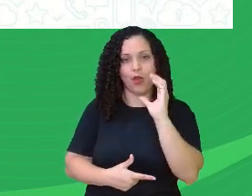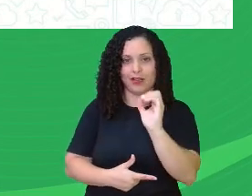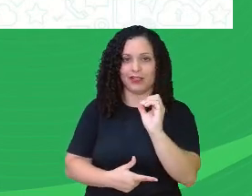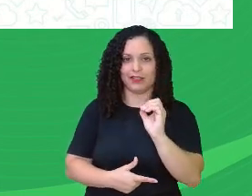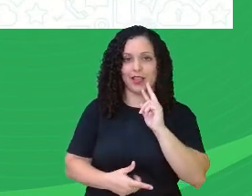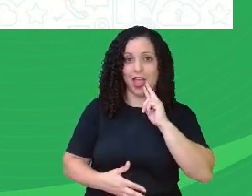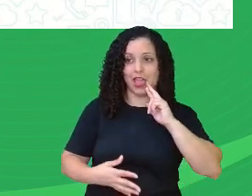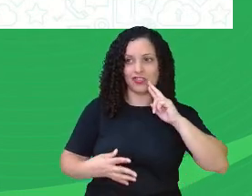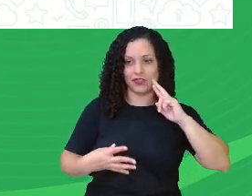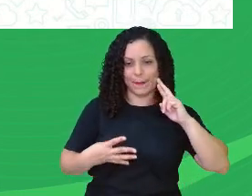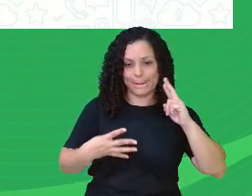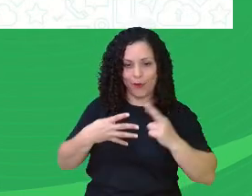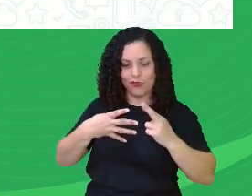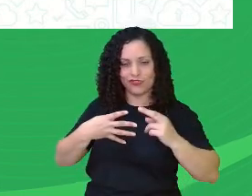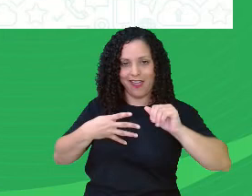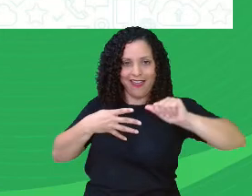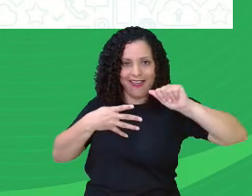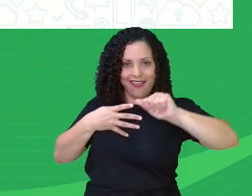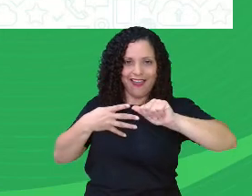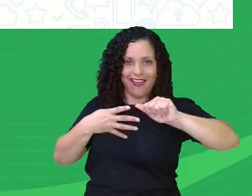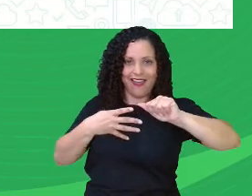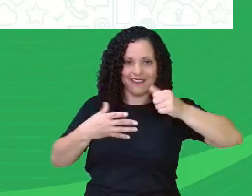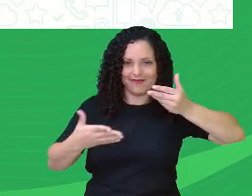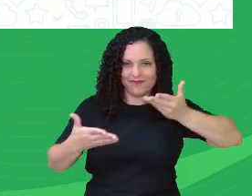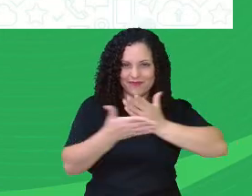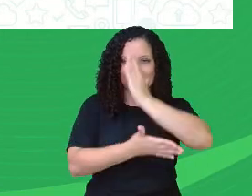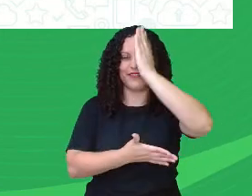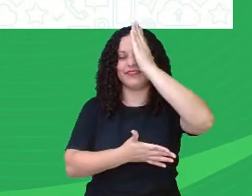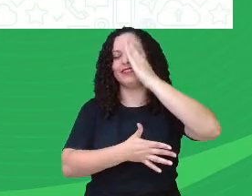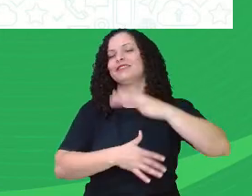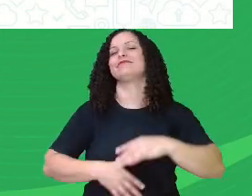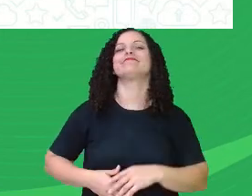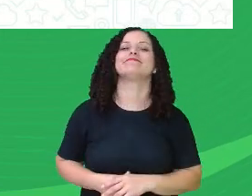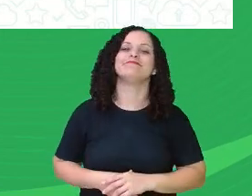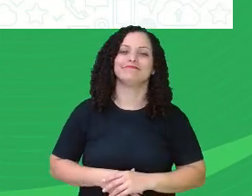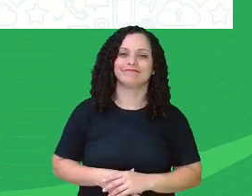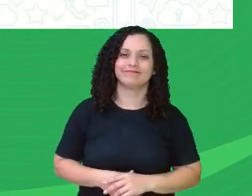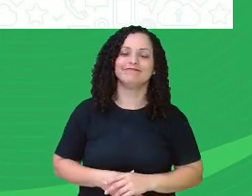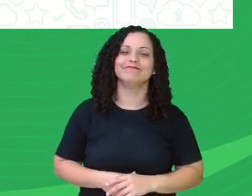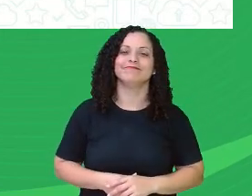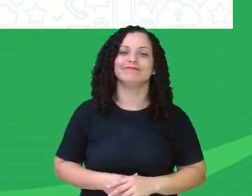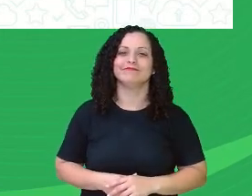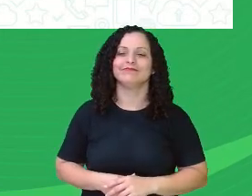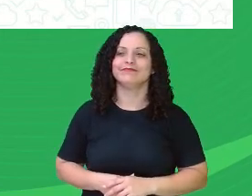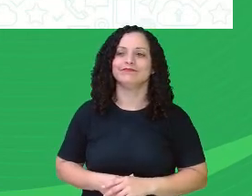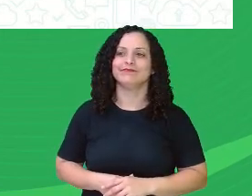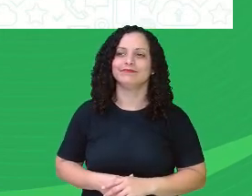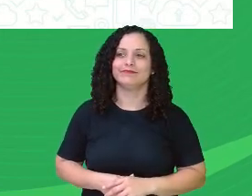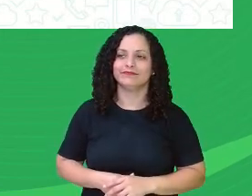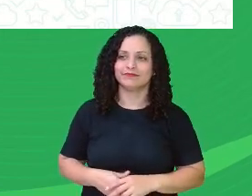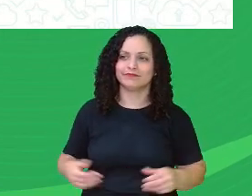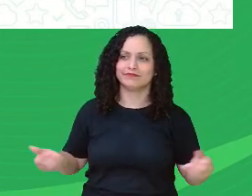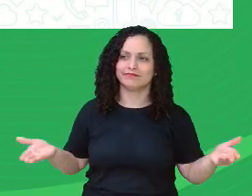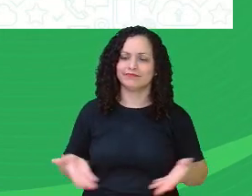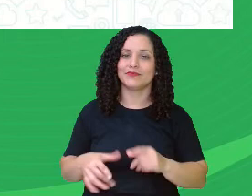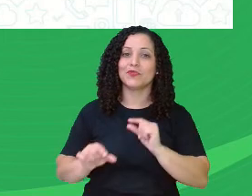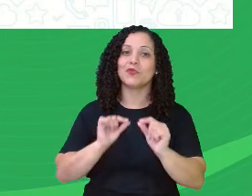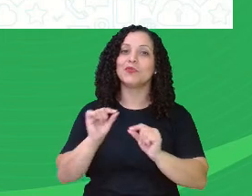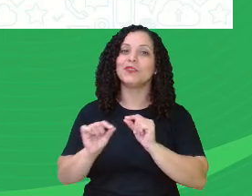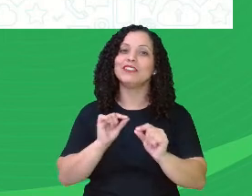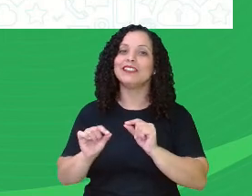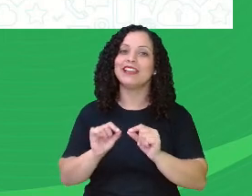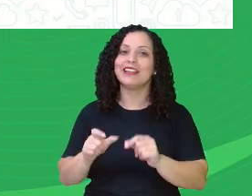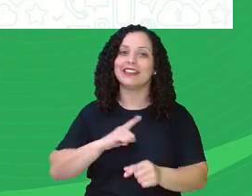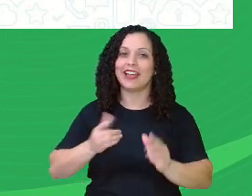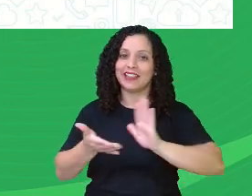de aprovado. Você é fera demais, ou seja, com certeza já está aí, ó, top demais. Estou aqui, até nem comentei hoje, ó.